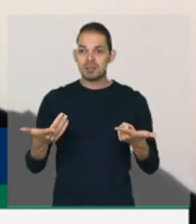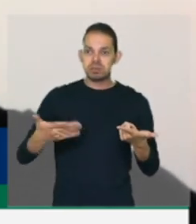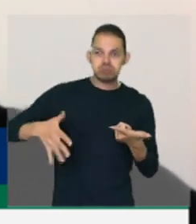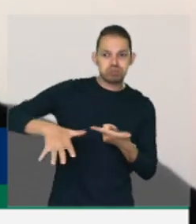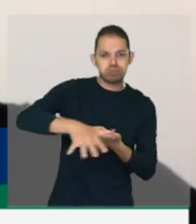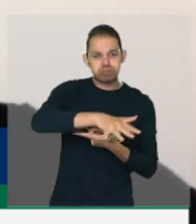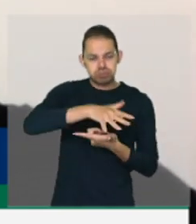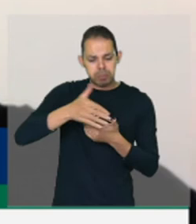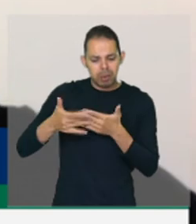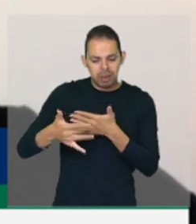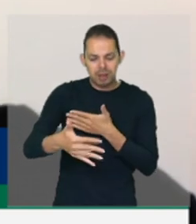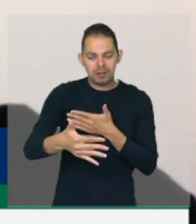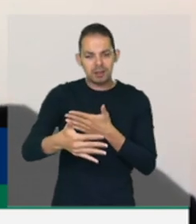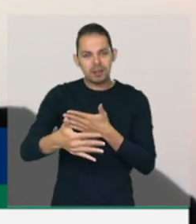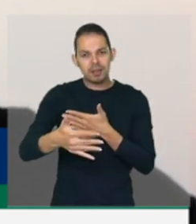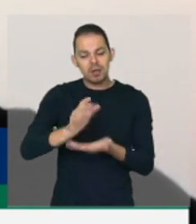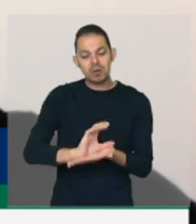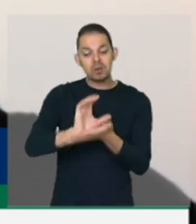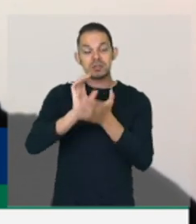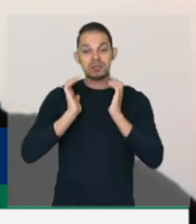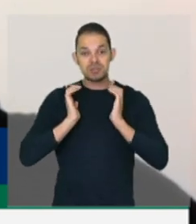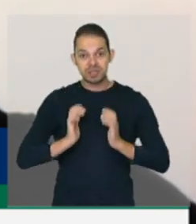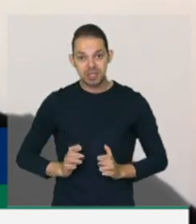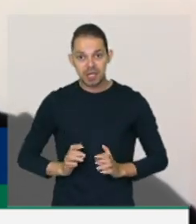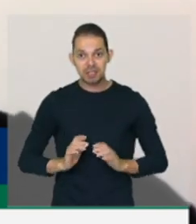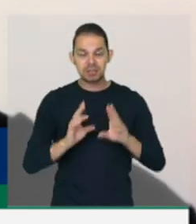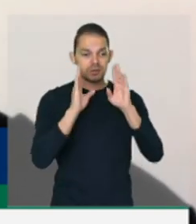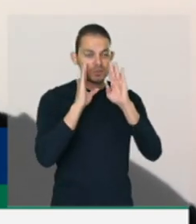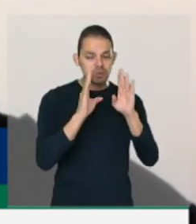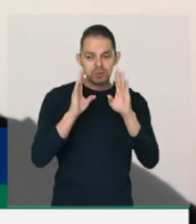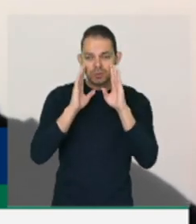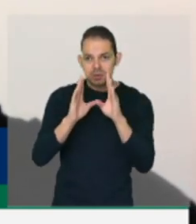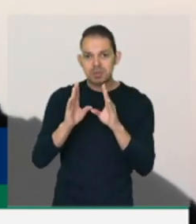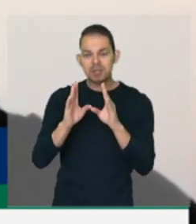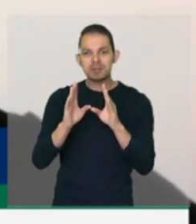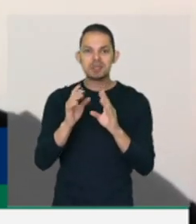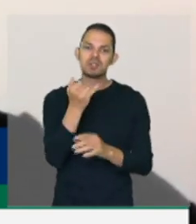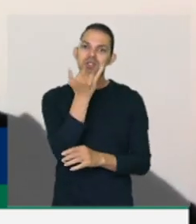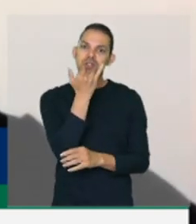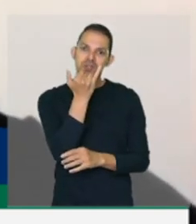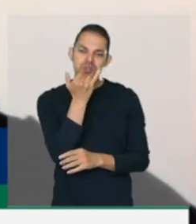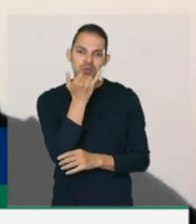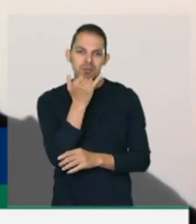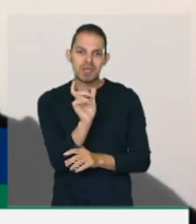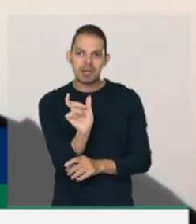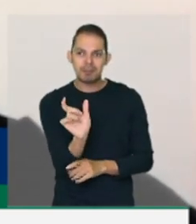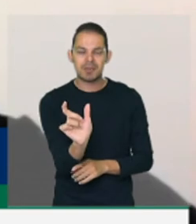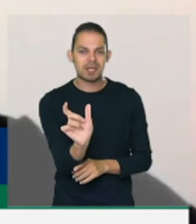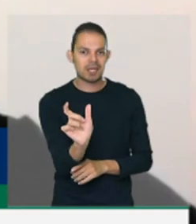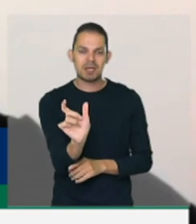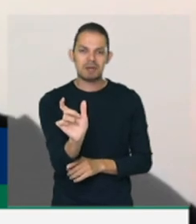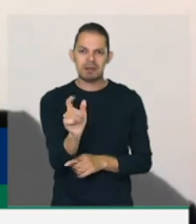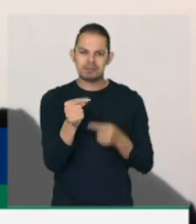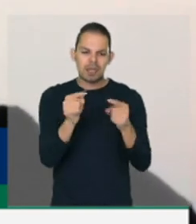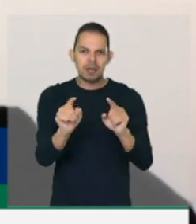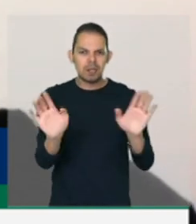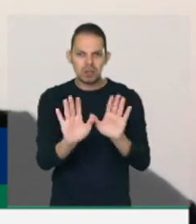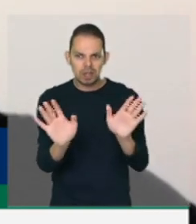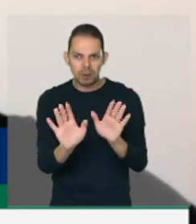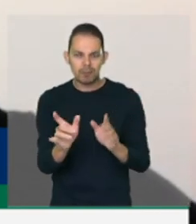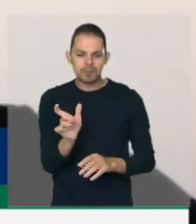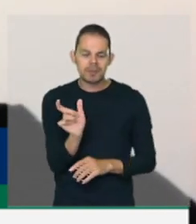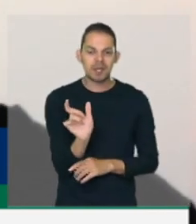tempo, o Conselho de Ética ouvia a palavra, e me perdoem aqui o termo, e vou usar um termo simbólico, não estou atacando de maneira alguma, que nós